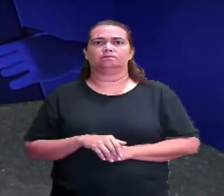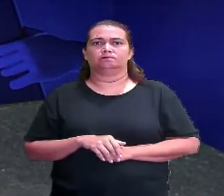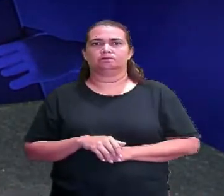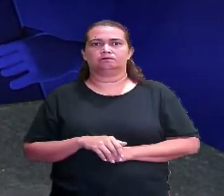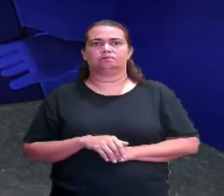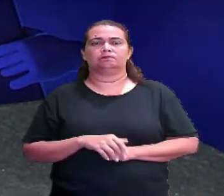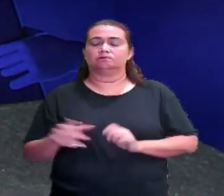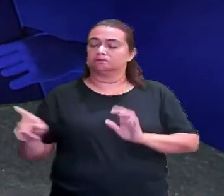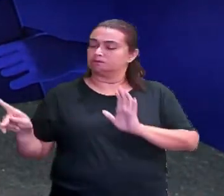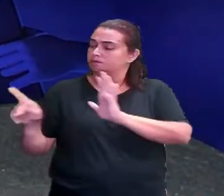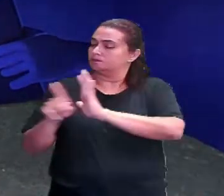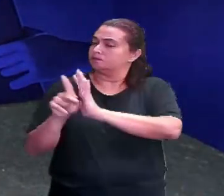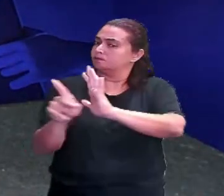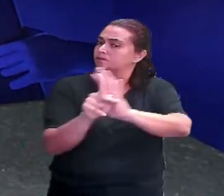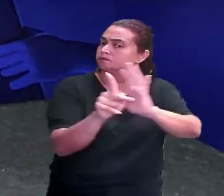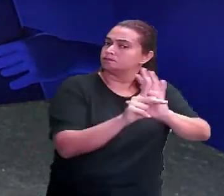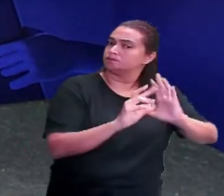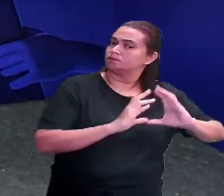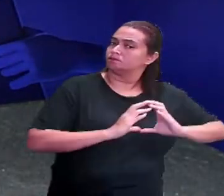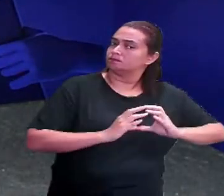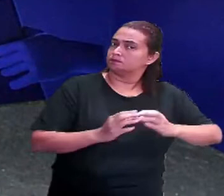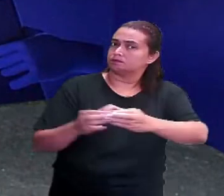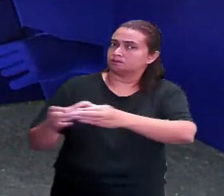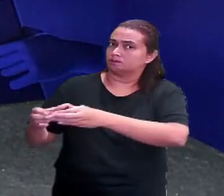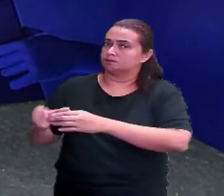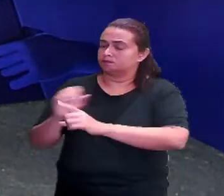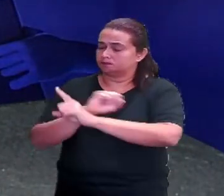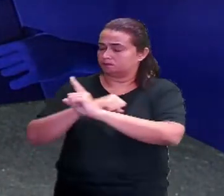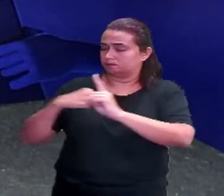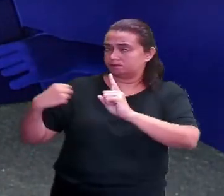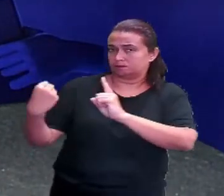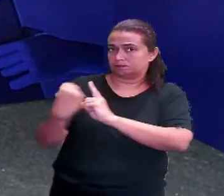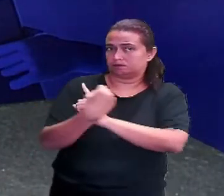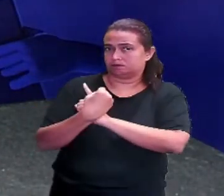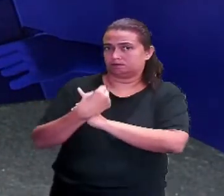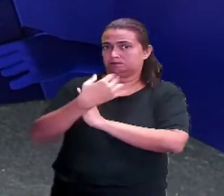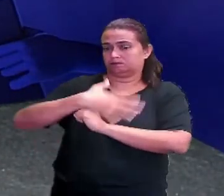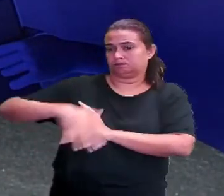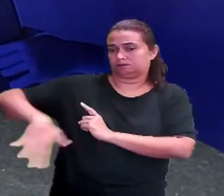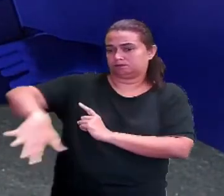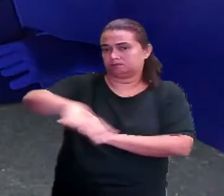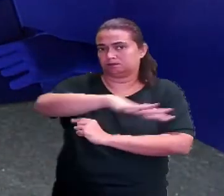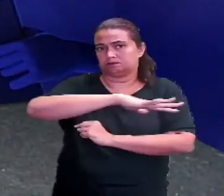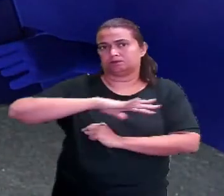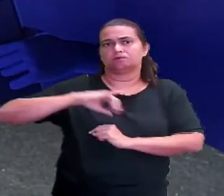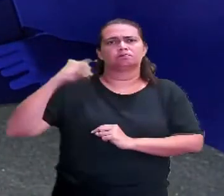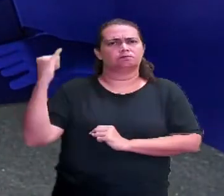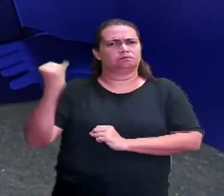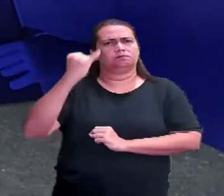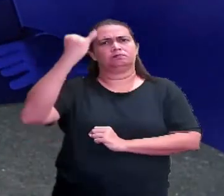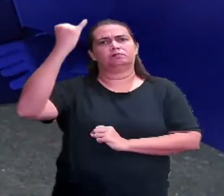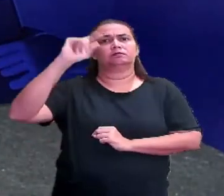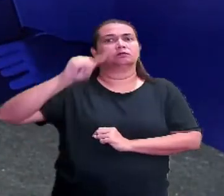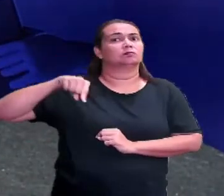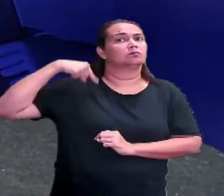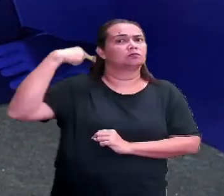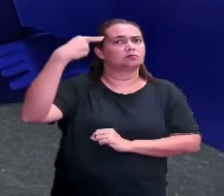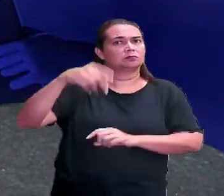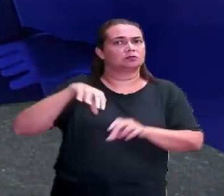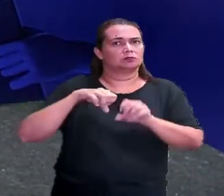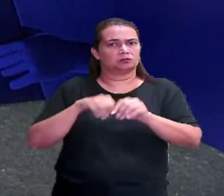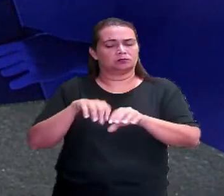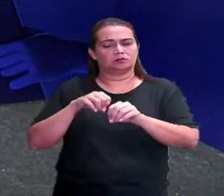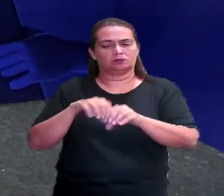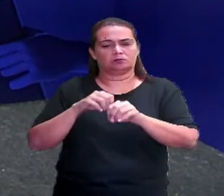pertencem a grupos sociais que têm a sua relevância, a sua importância. Na próxima aula, a